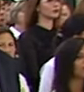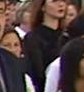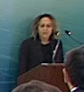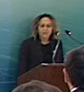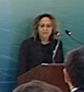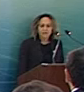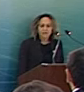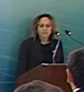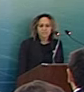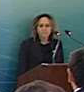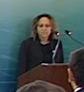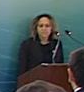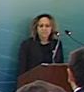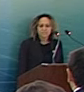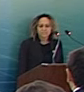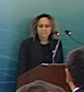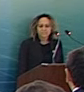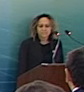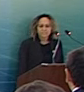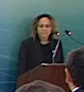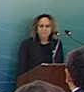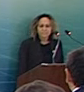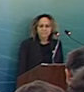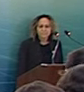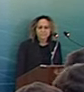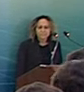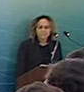gente, pátria amada, Brasil.